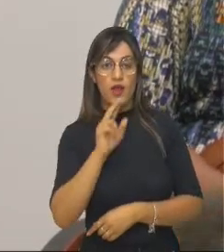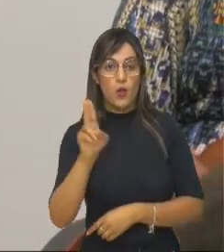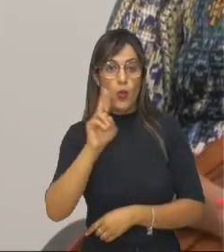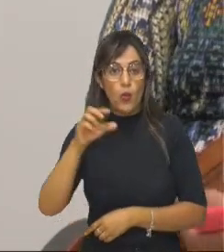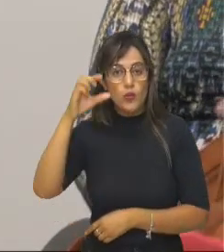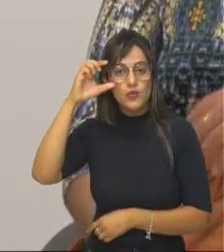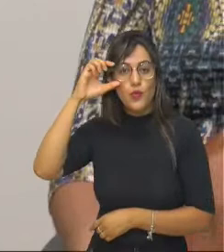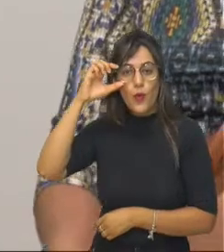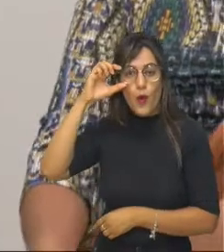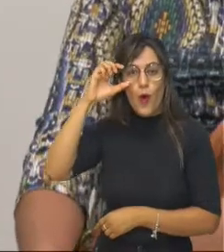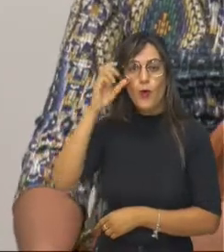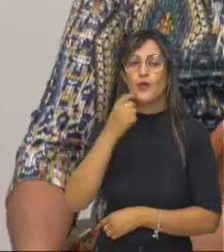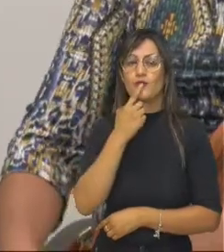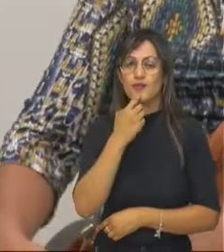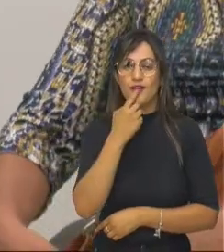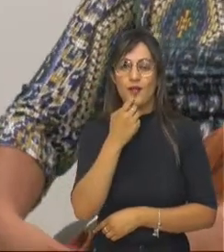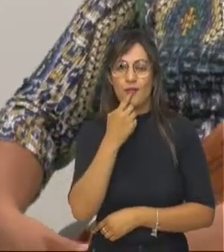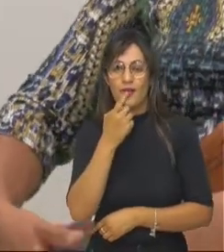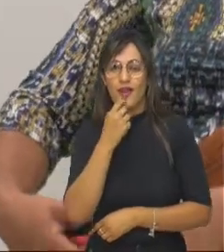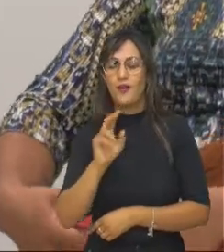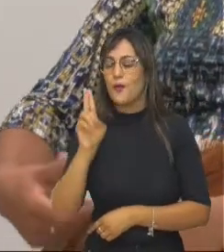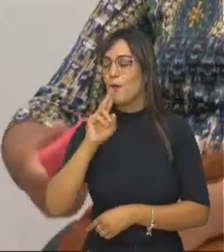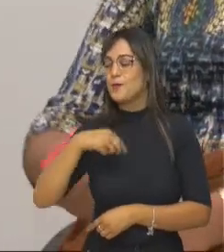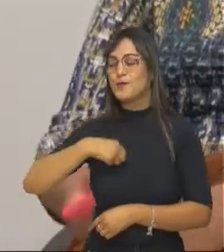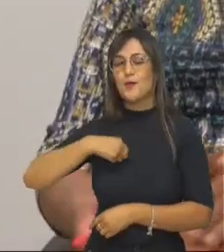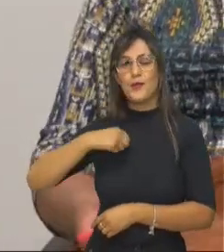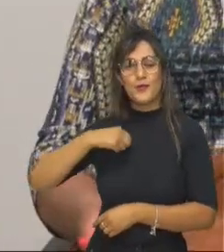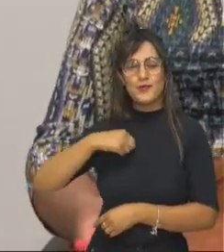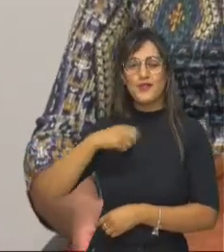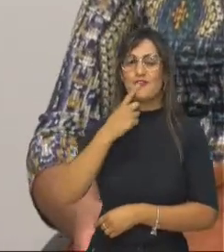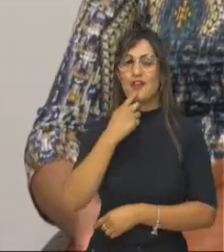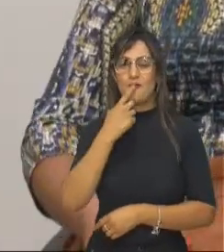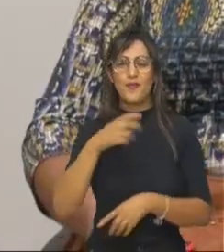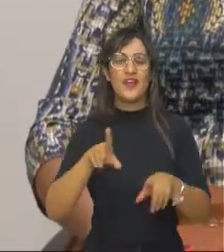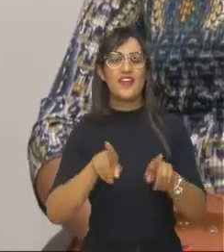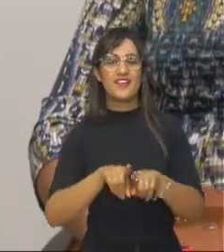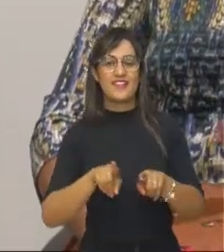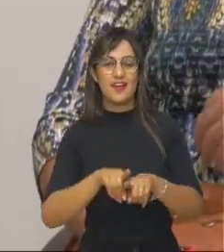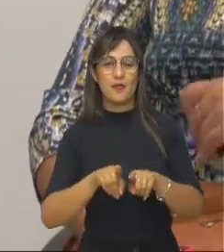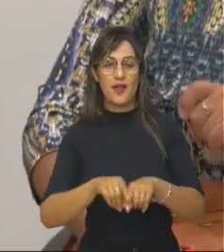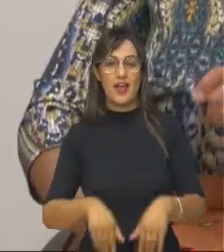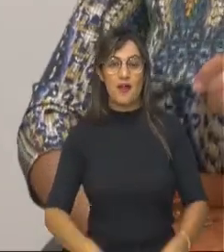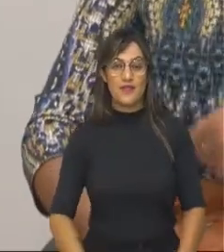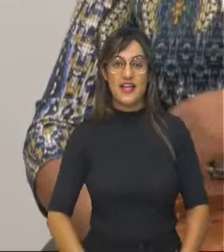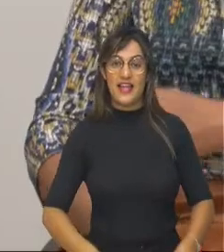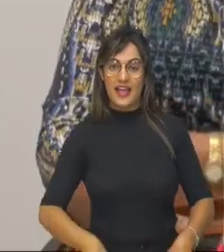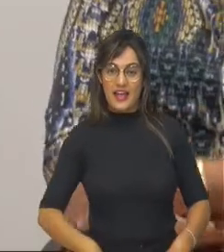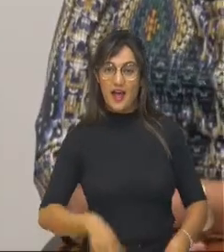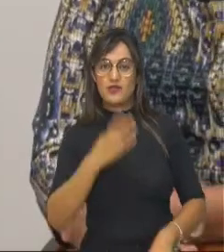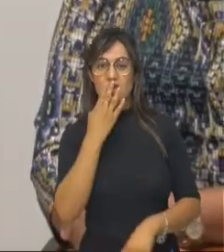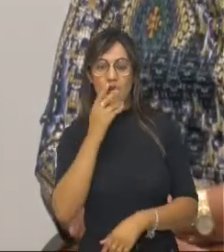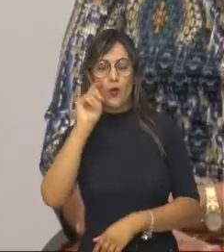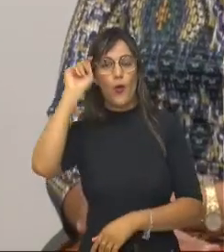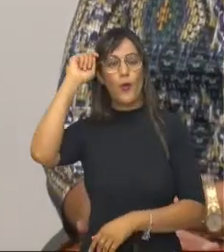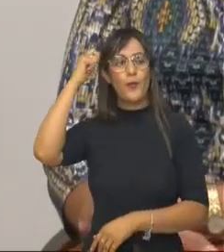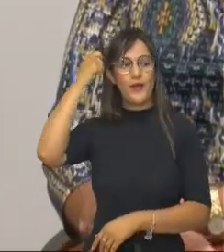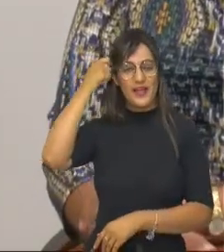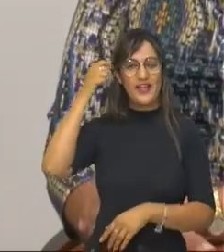tenho batom vermelho. Estou com uma blusa vermelha também, enfim. Apesar da calça preta nessa